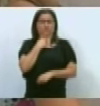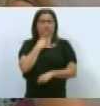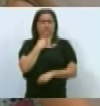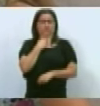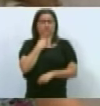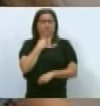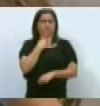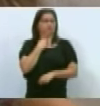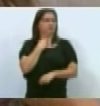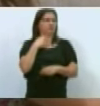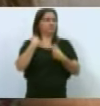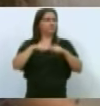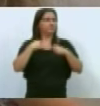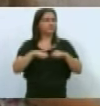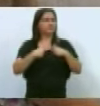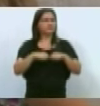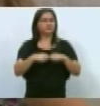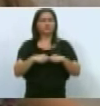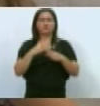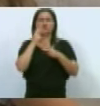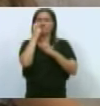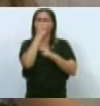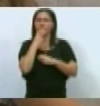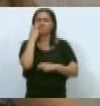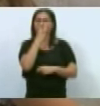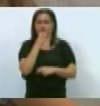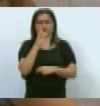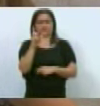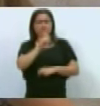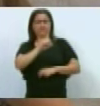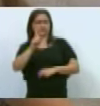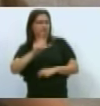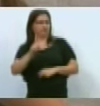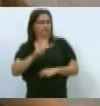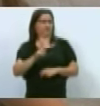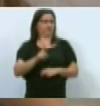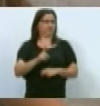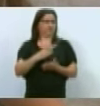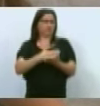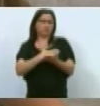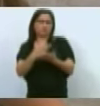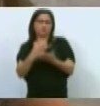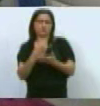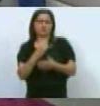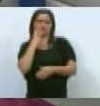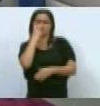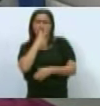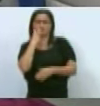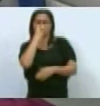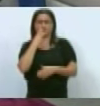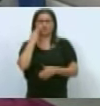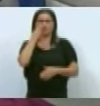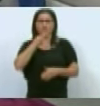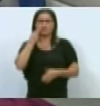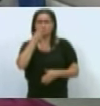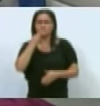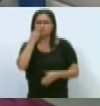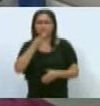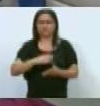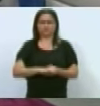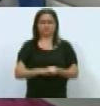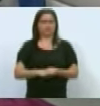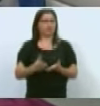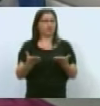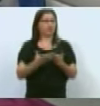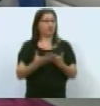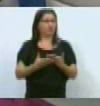eu pergunto, vamos, toma, mamãe. Não. Aí eu começou a falar. E agora ela tá no processo de